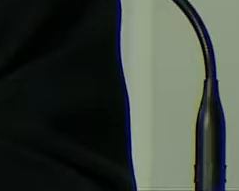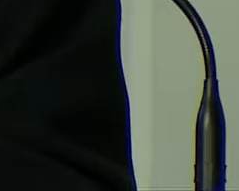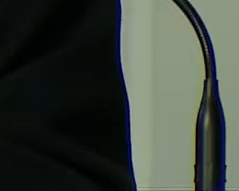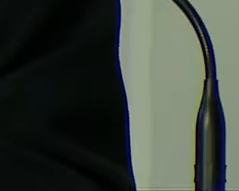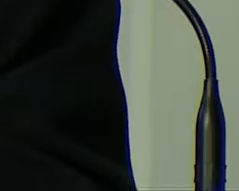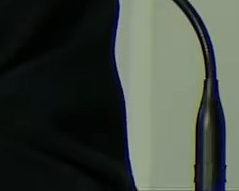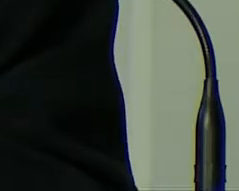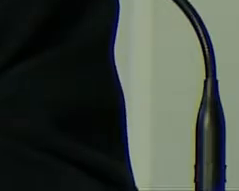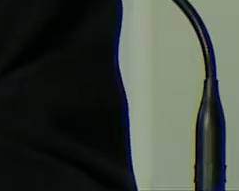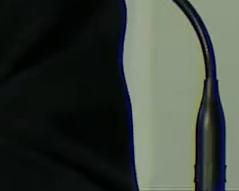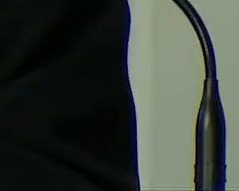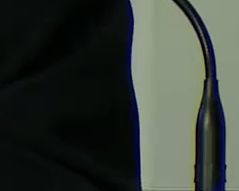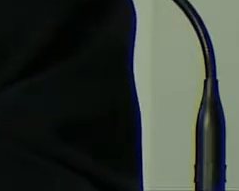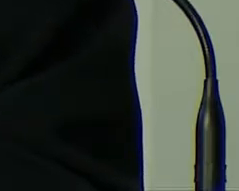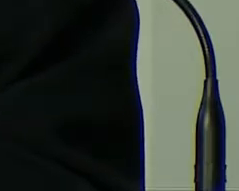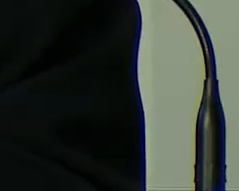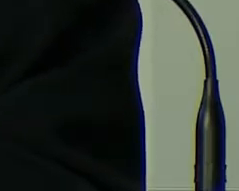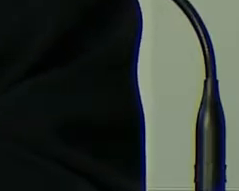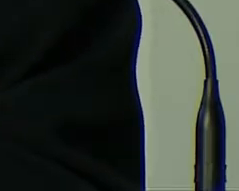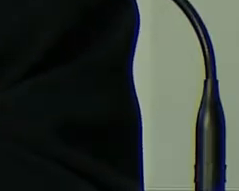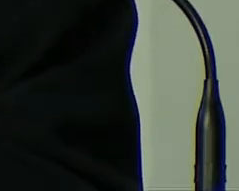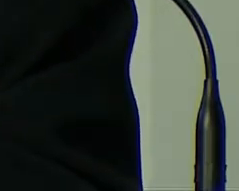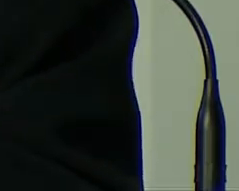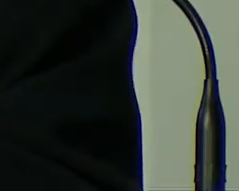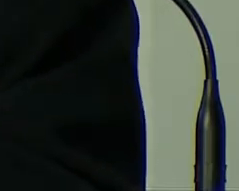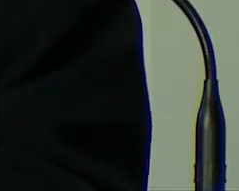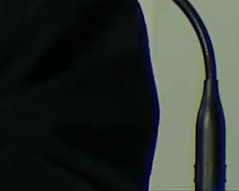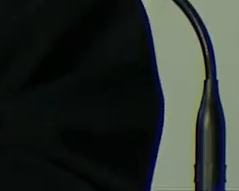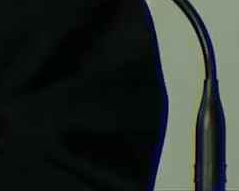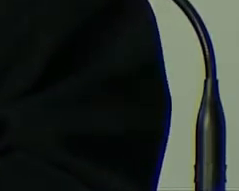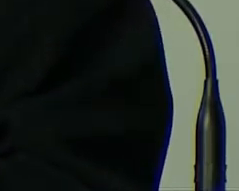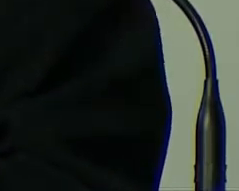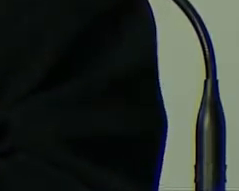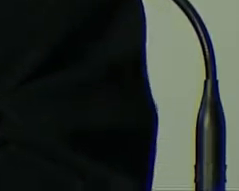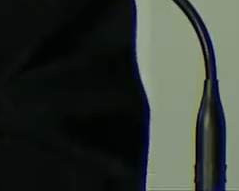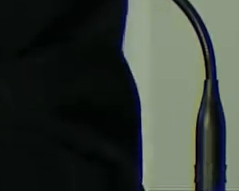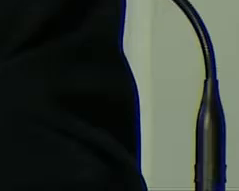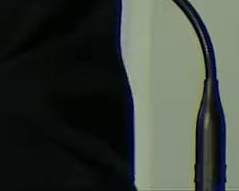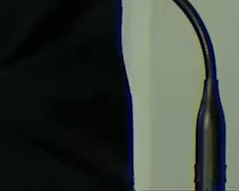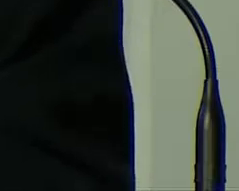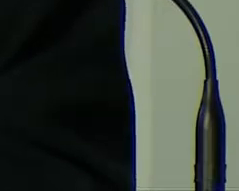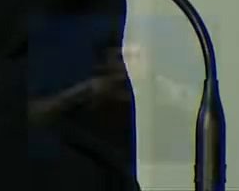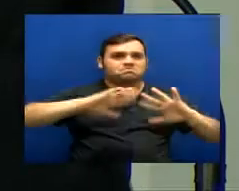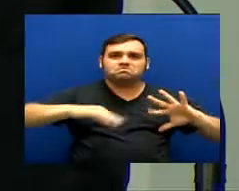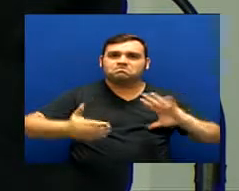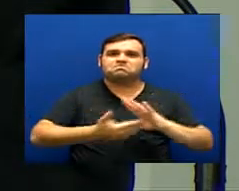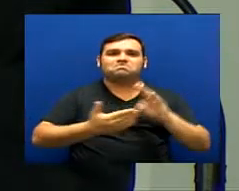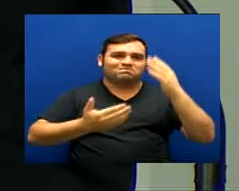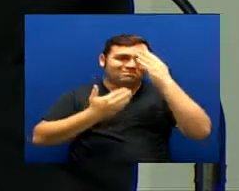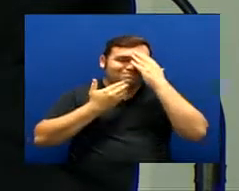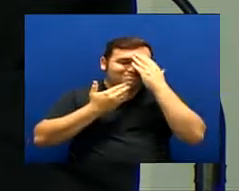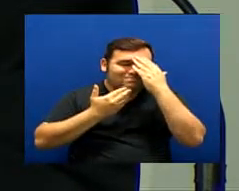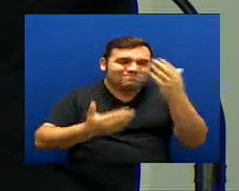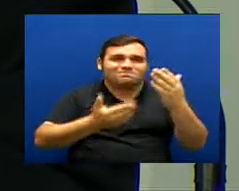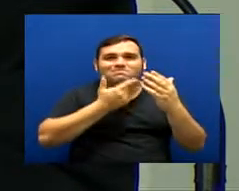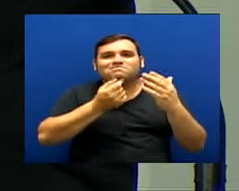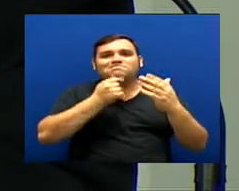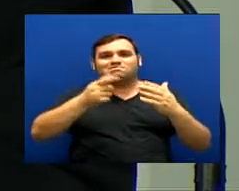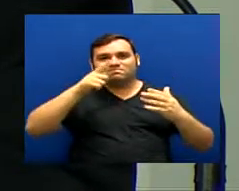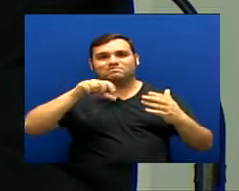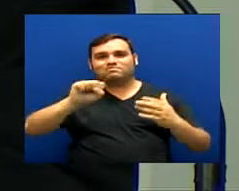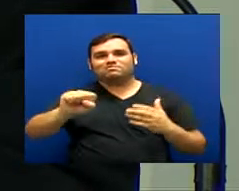toda comunidade católica, que também tem na palavra de Deus sua base de fé e inspiração.